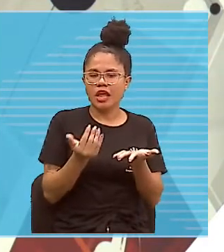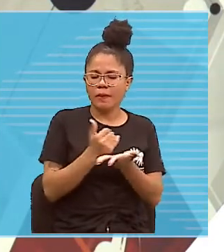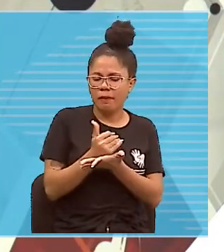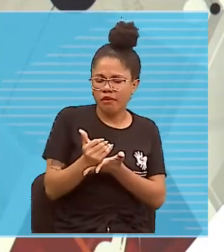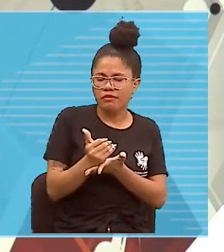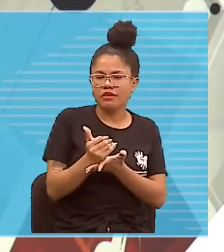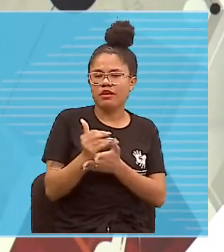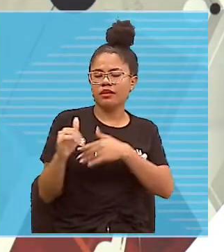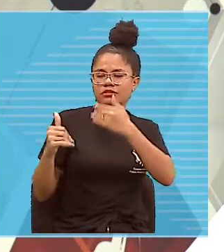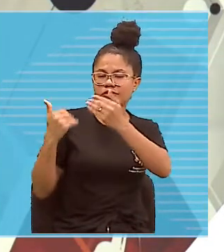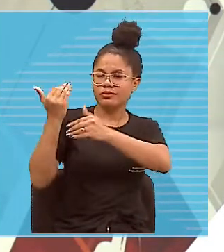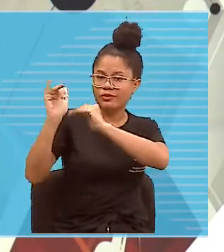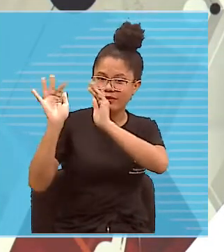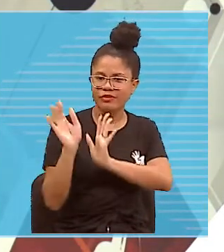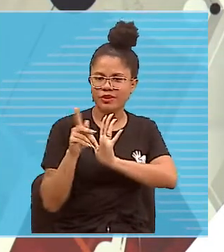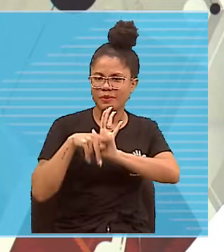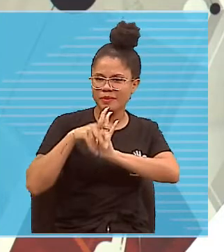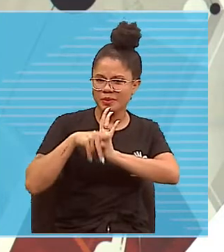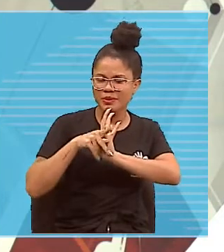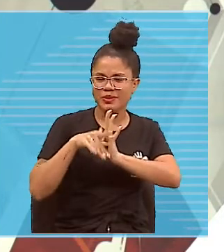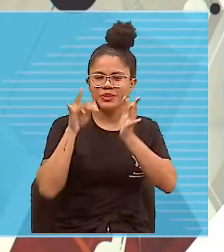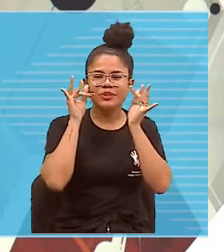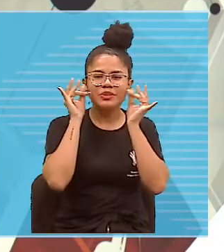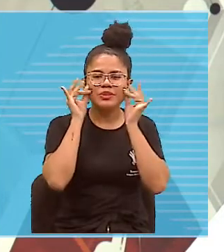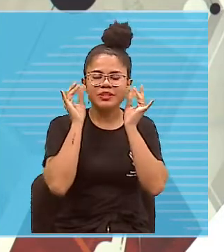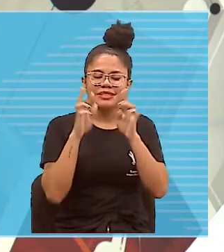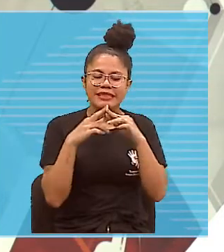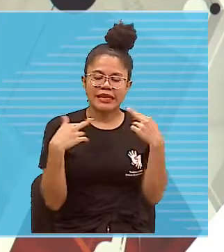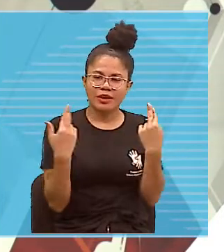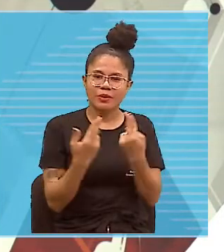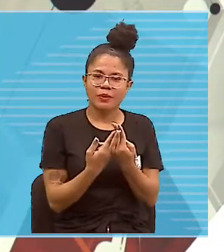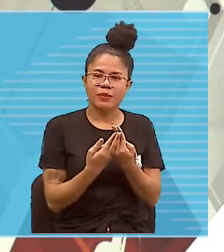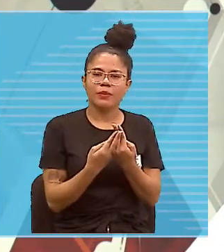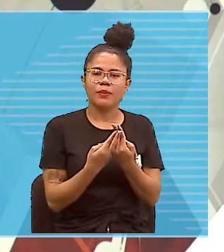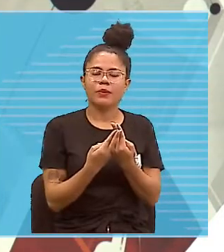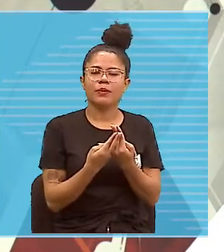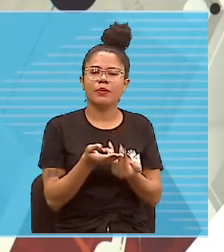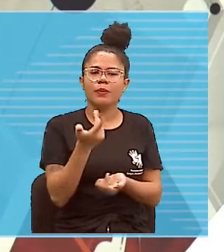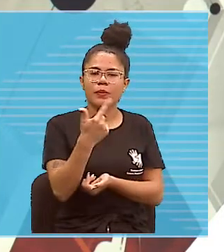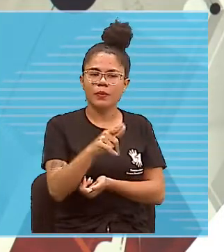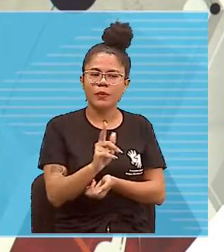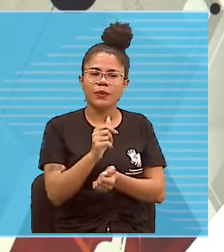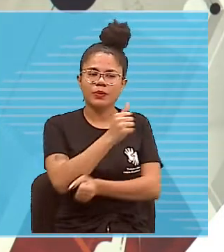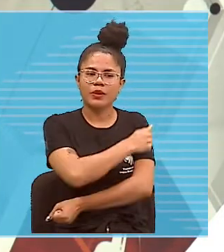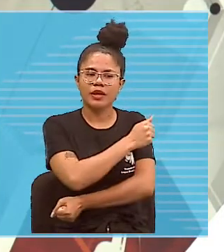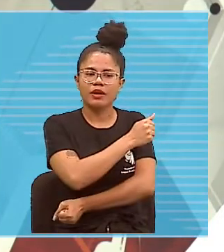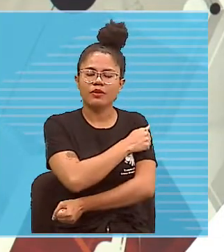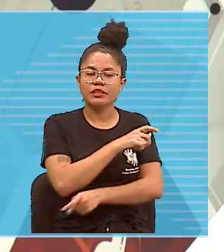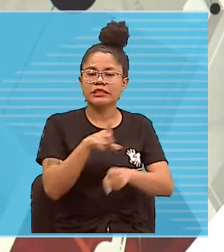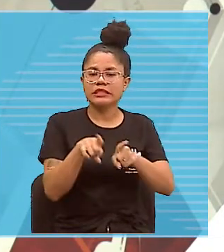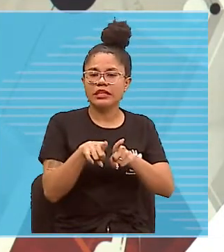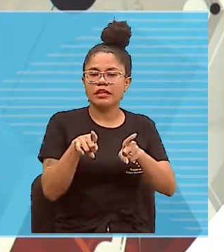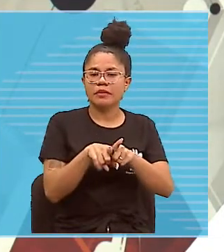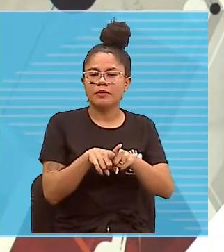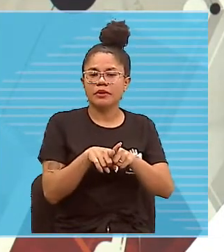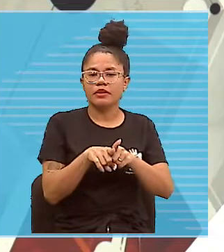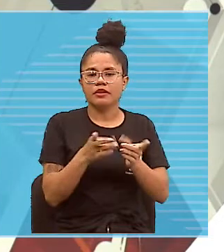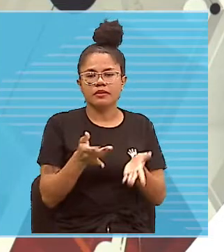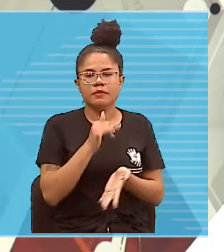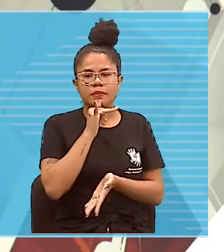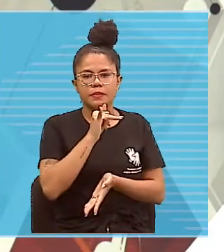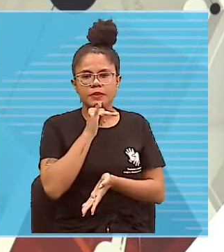seria importante. Então, escreva esse projeto, junte-se com outros alunos. Eu gostaria de ter aulas de